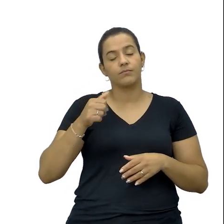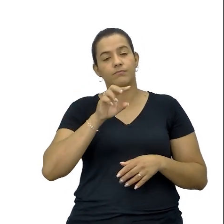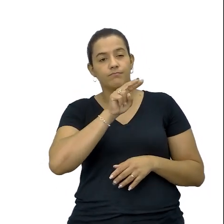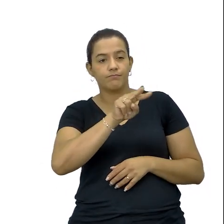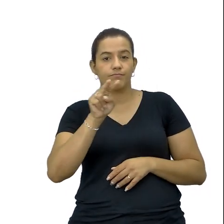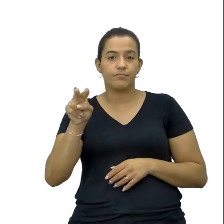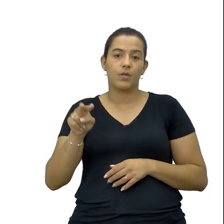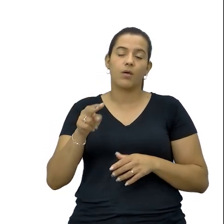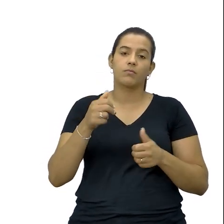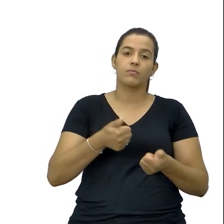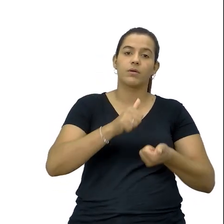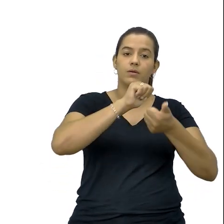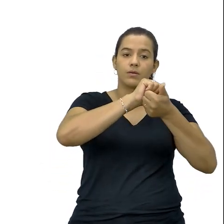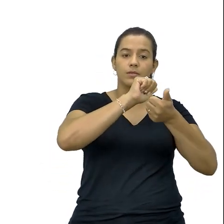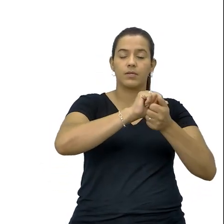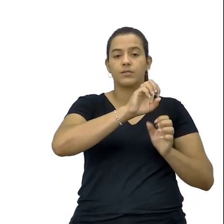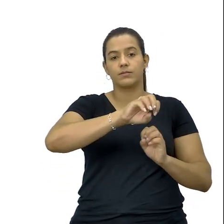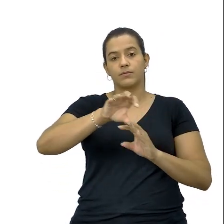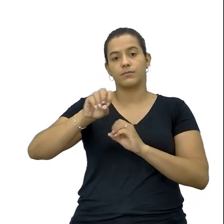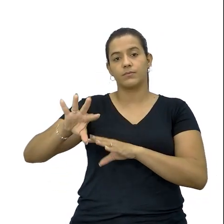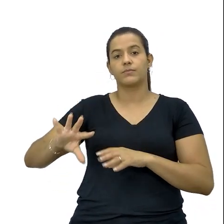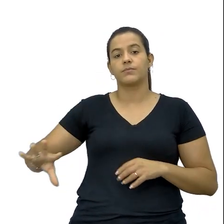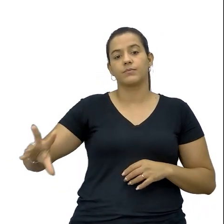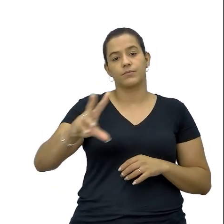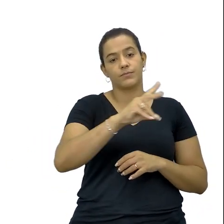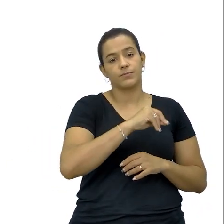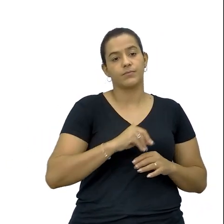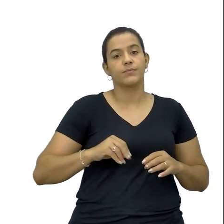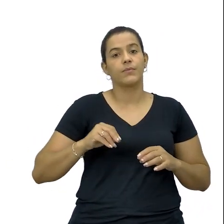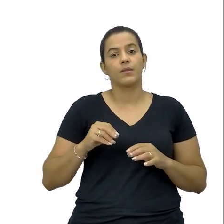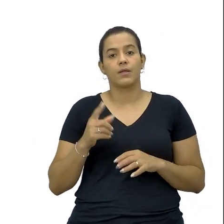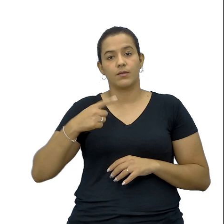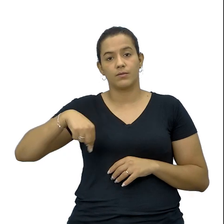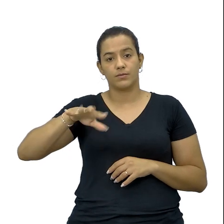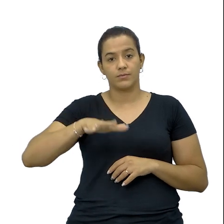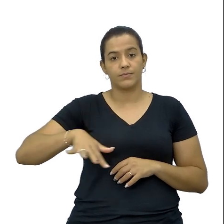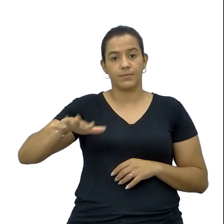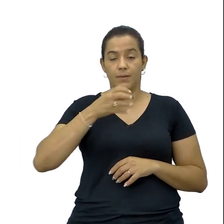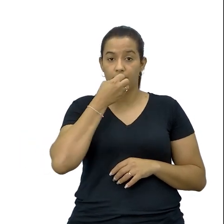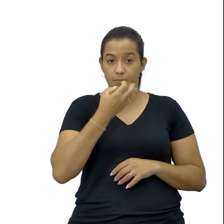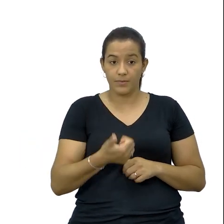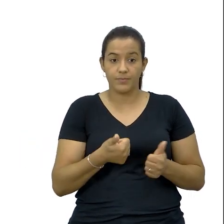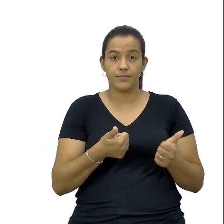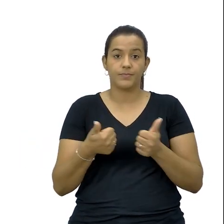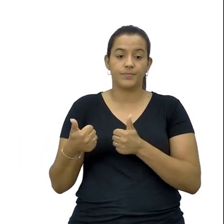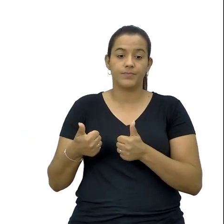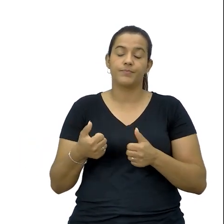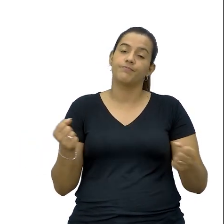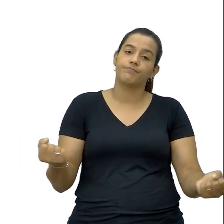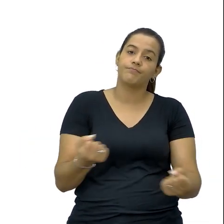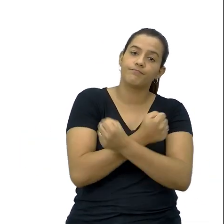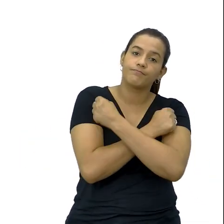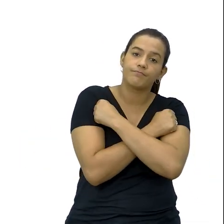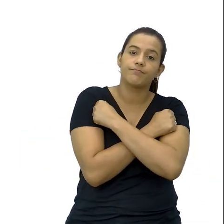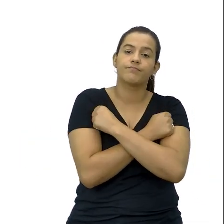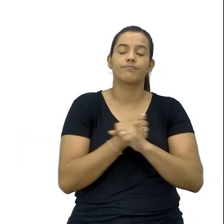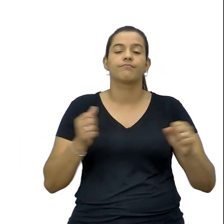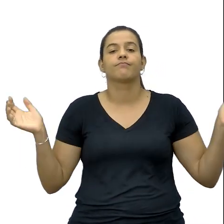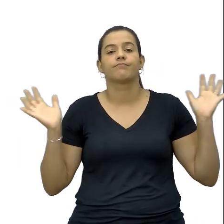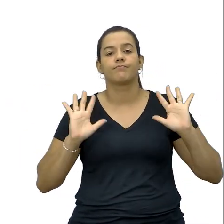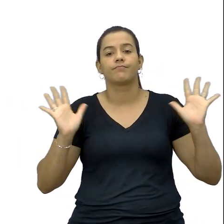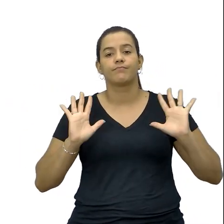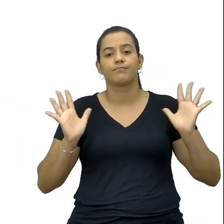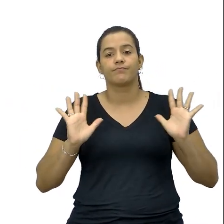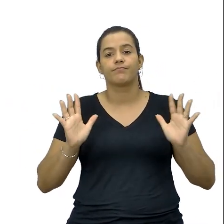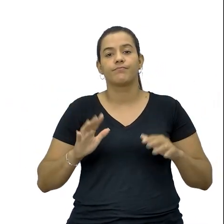uma qualidade legal de ensino para toda a nossa rede, tá bom? Sintam-se abraçados, eu me despeço